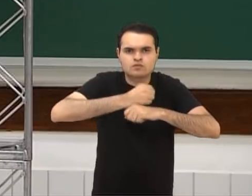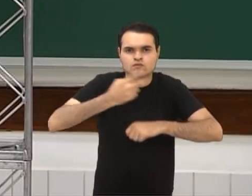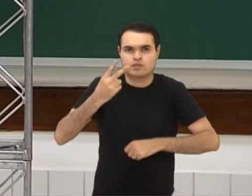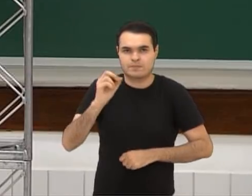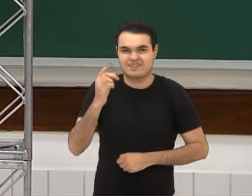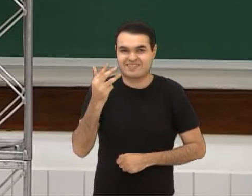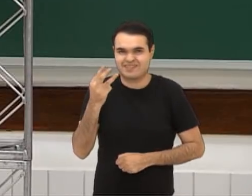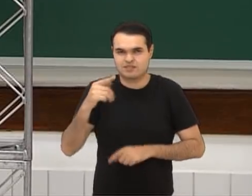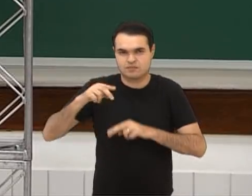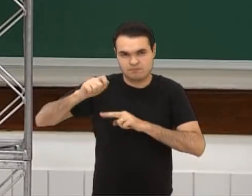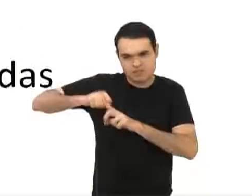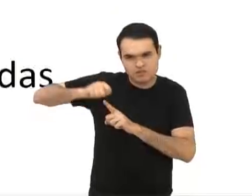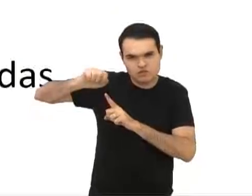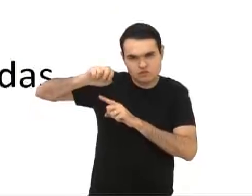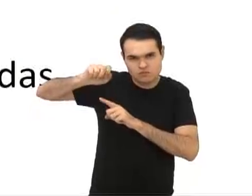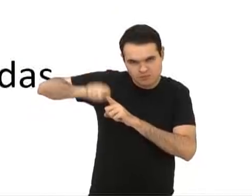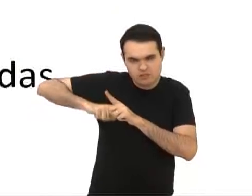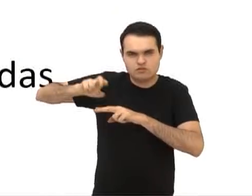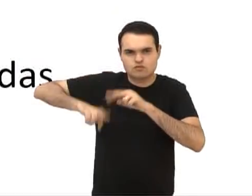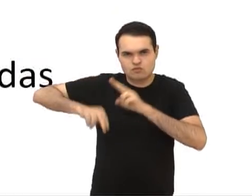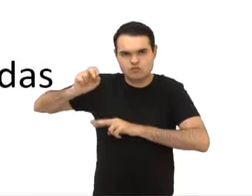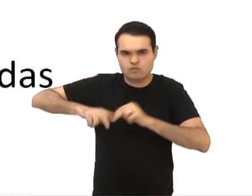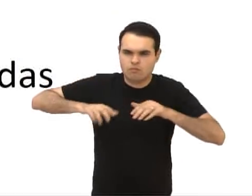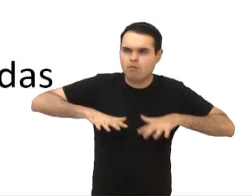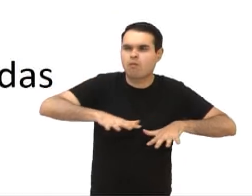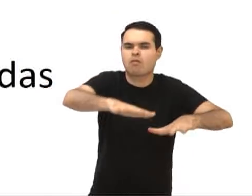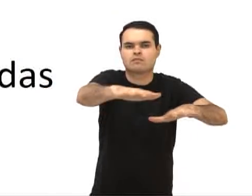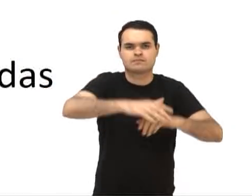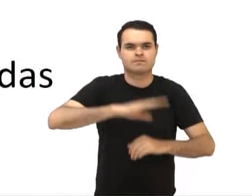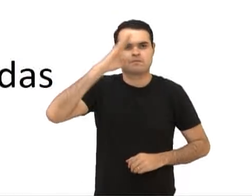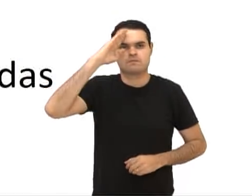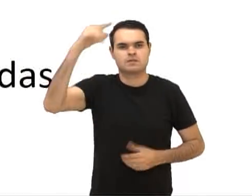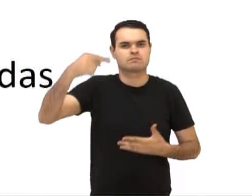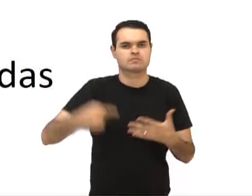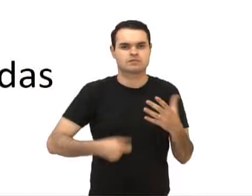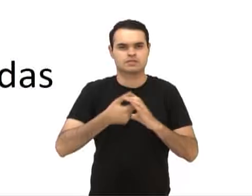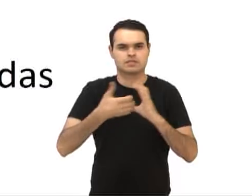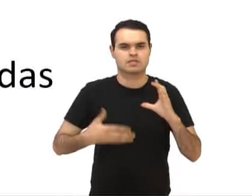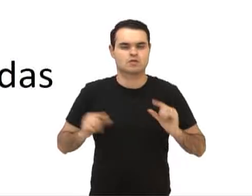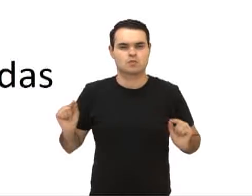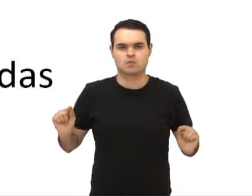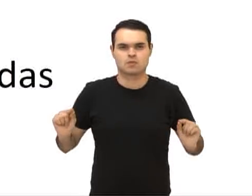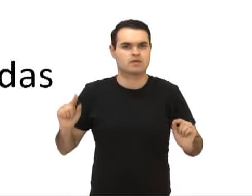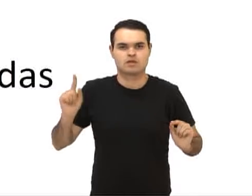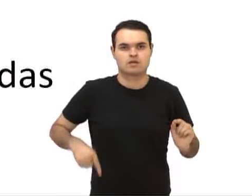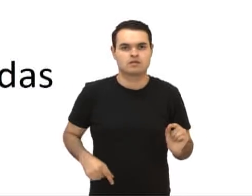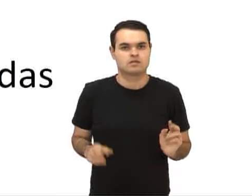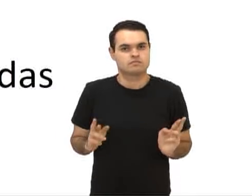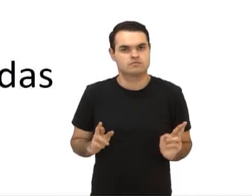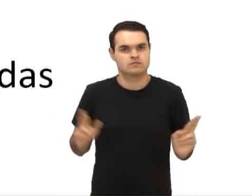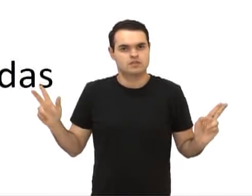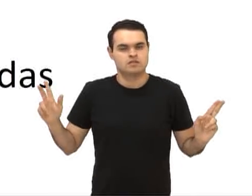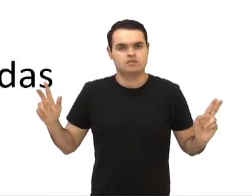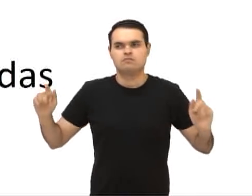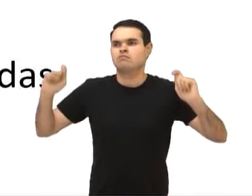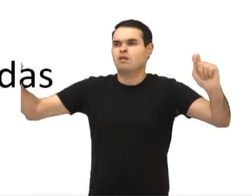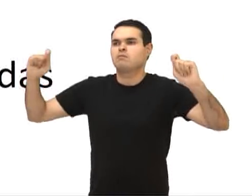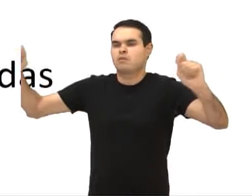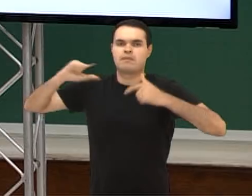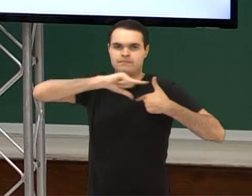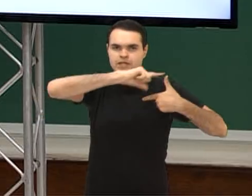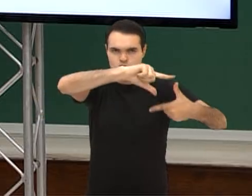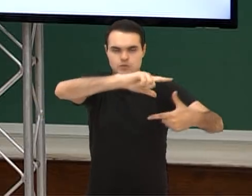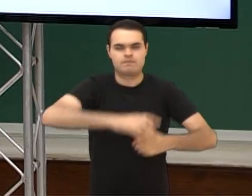pressionar o governo. Principais características dessas manifestações, características um pouco aí diferentes de protestos